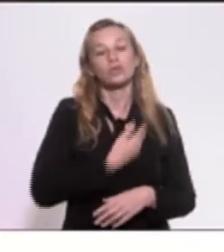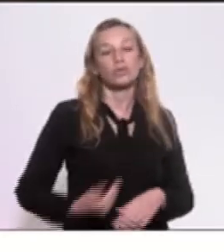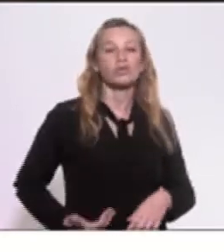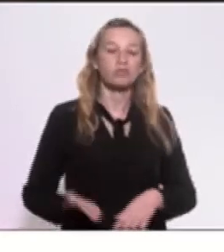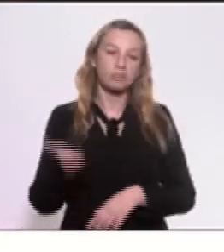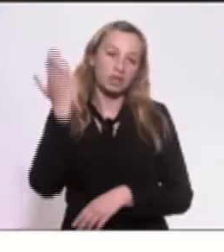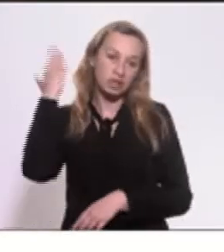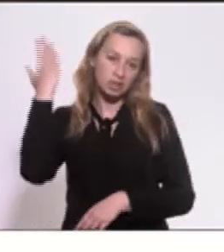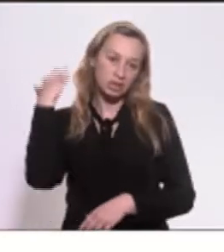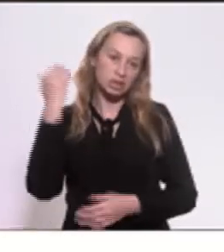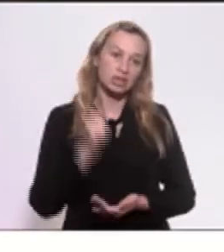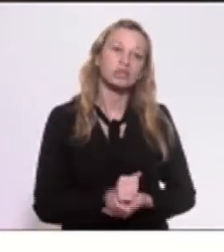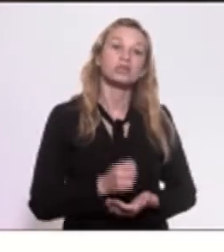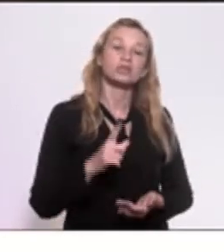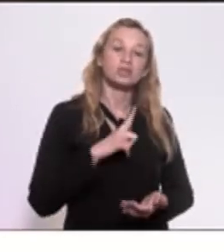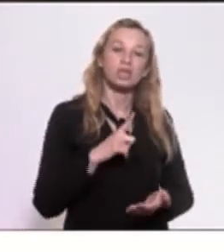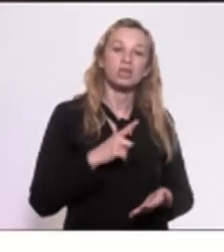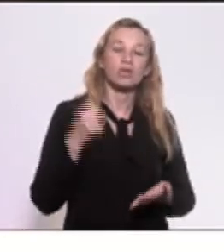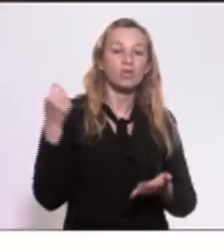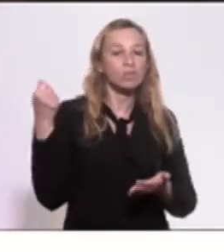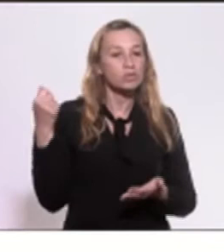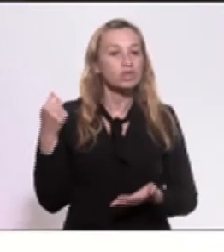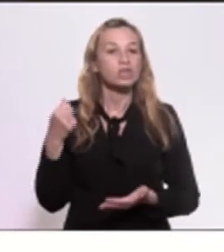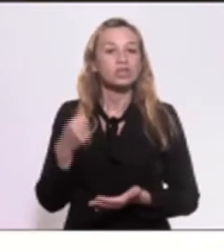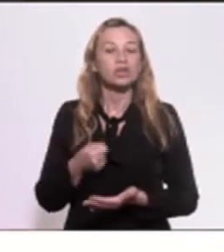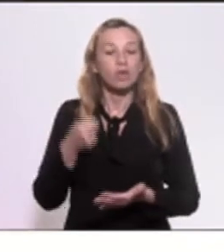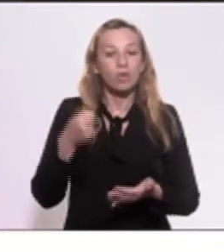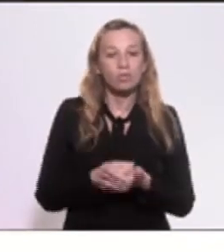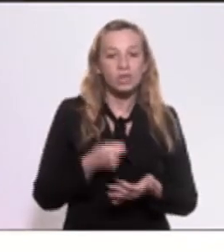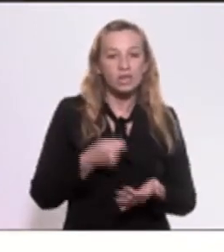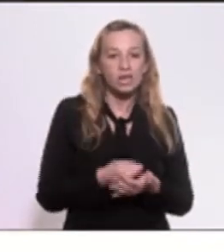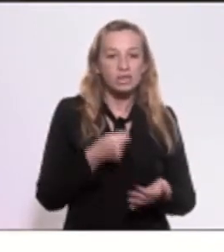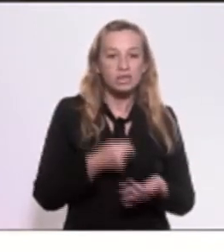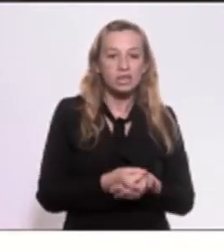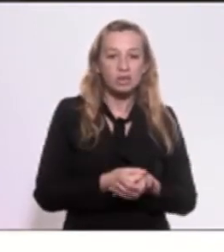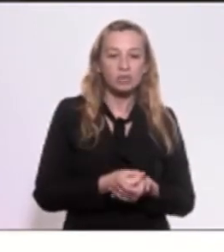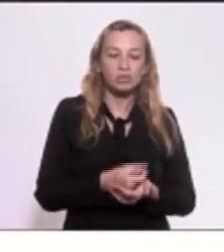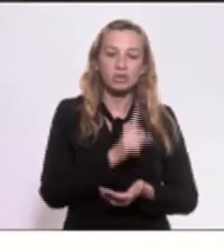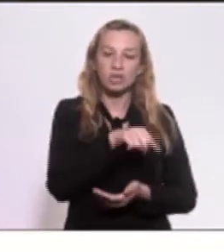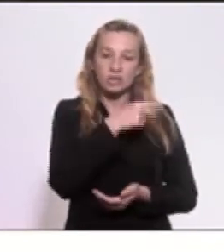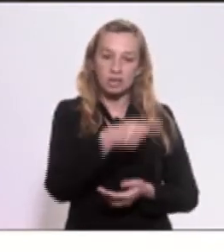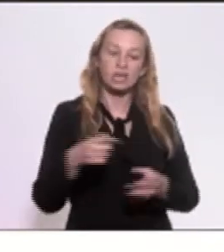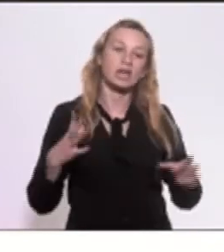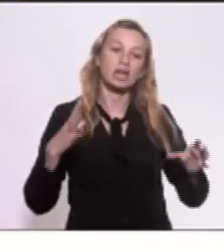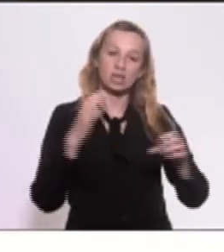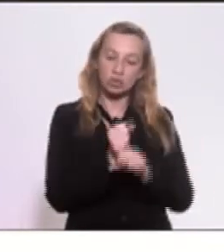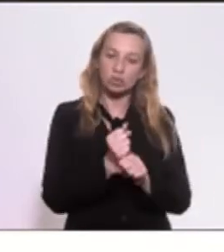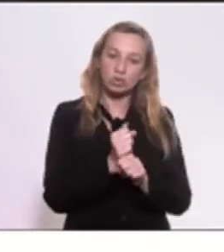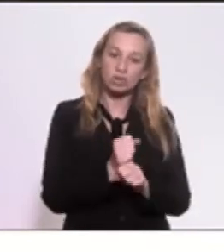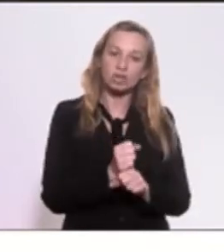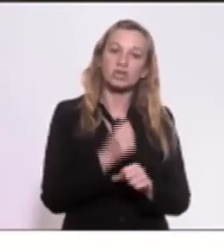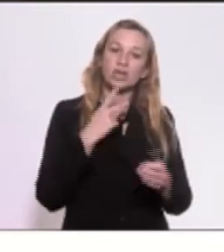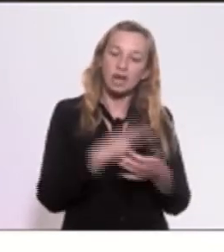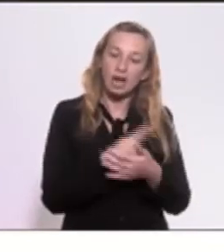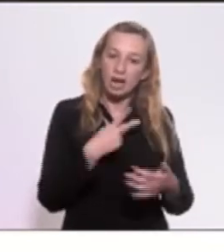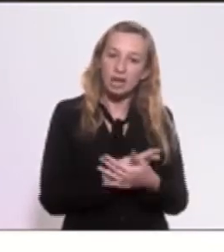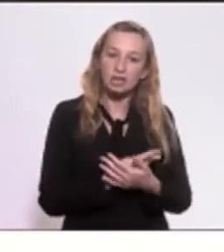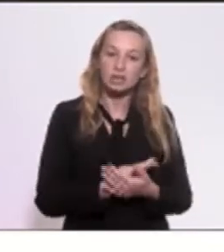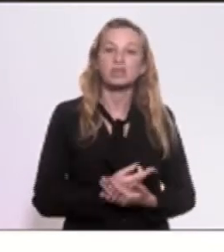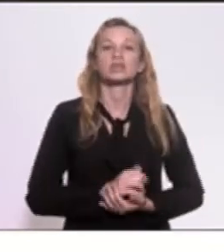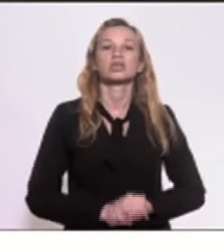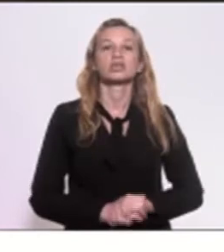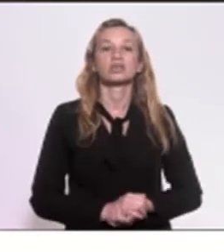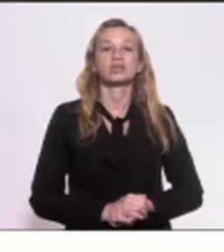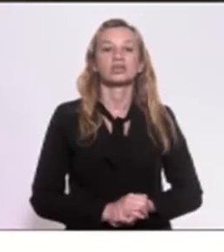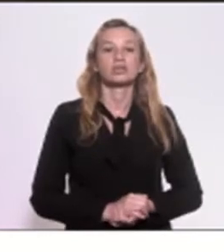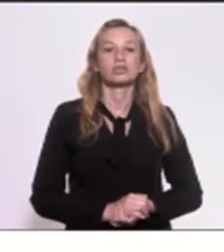obrigação de votar contra essas contas não faz sentido algum você manter um discurso de herança maldita e na hora do vamos ver você diz